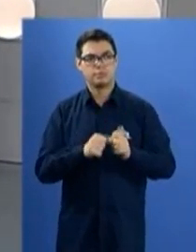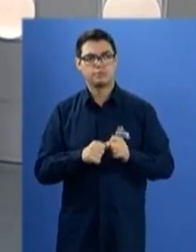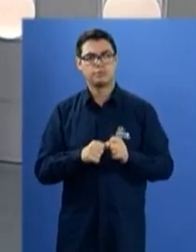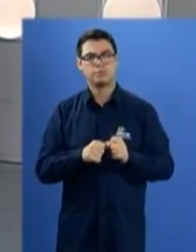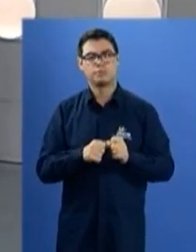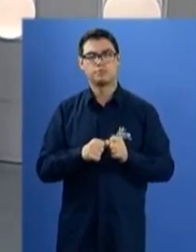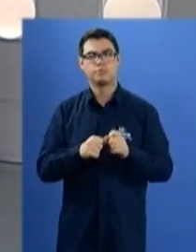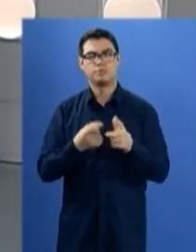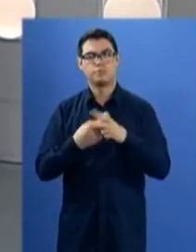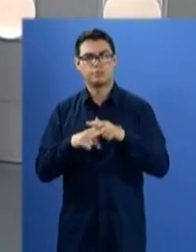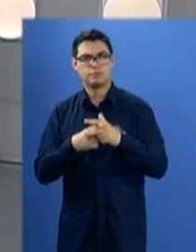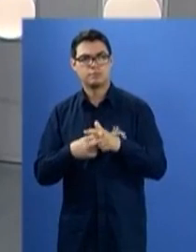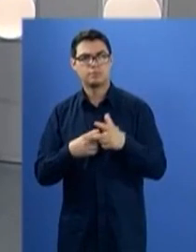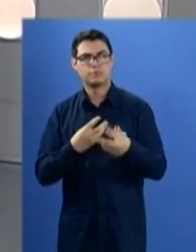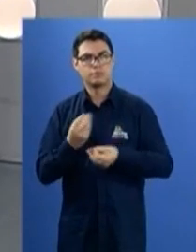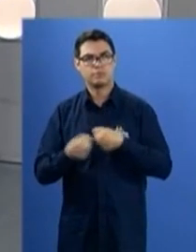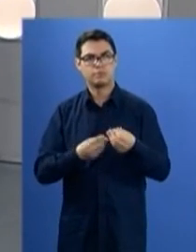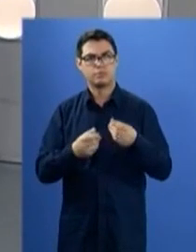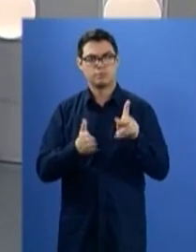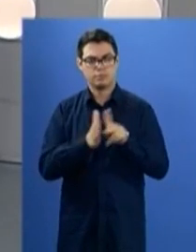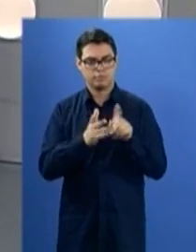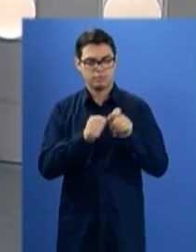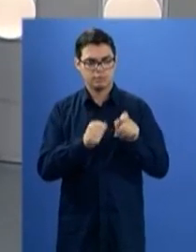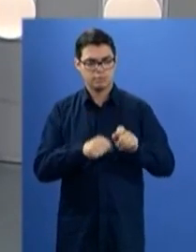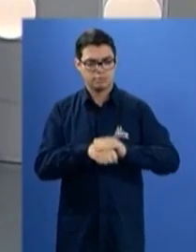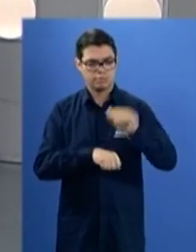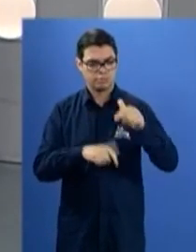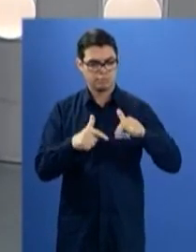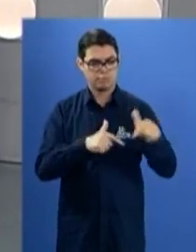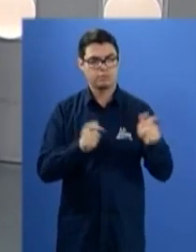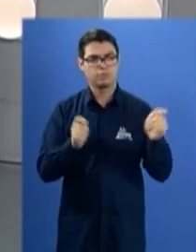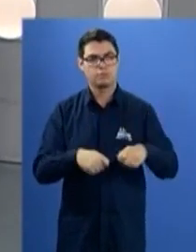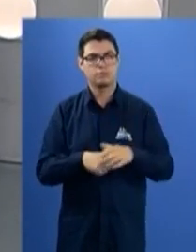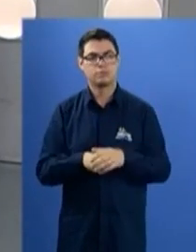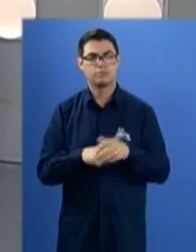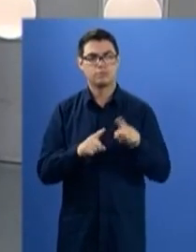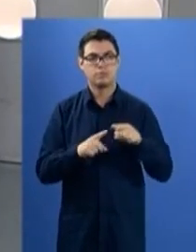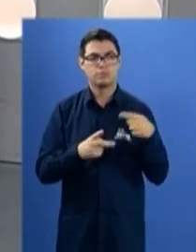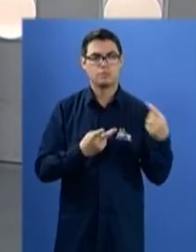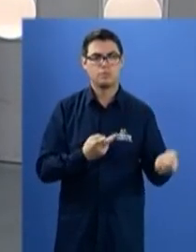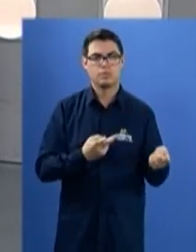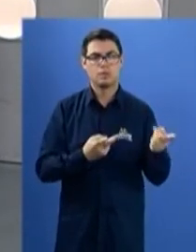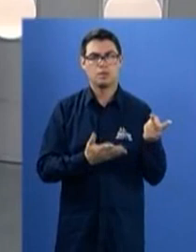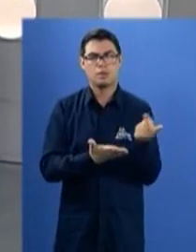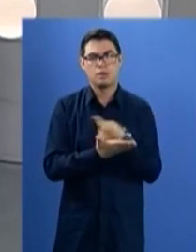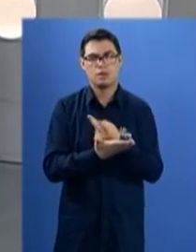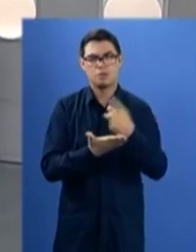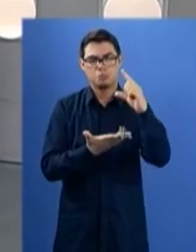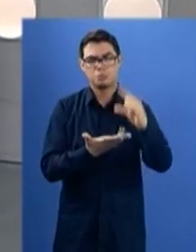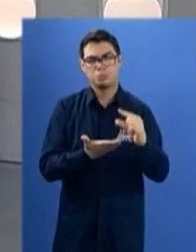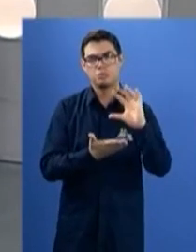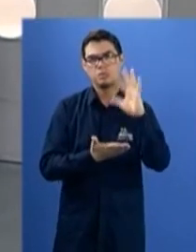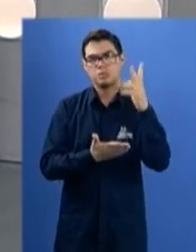de matéria-prima, de horas trabalhadas. Por outro lado, se o marketing errar um pouquinho